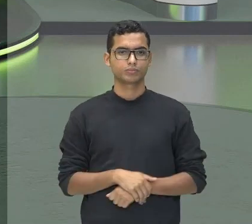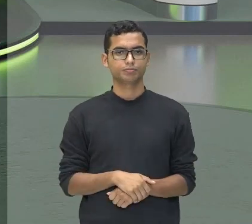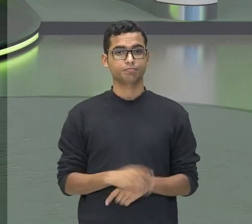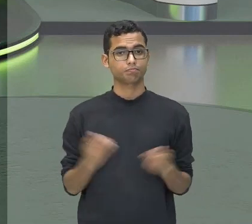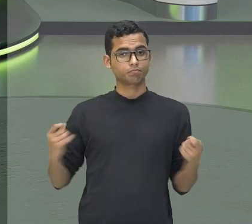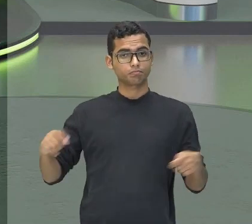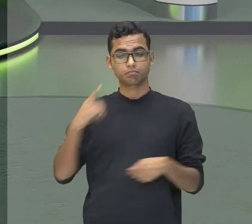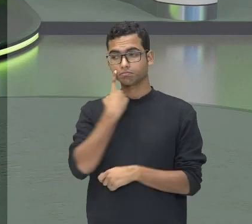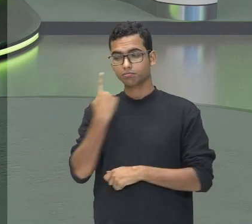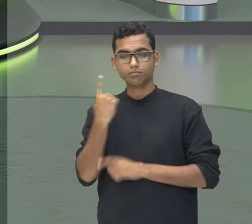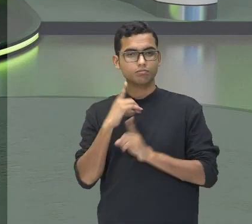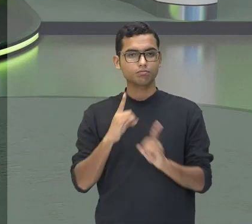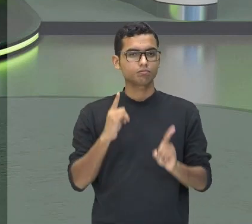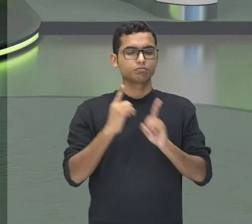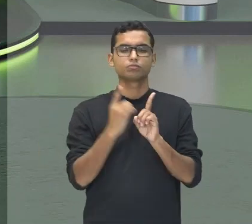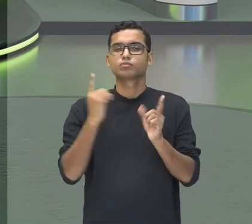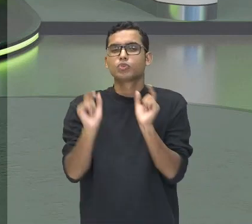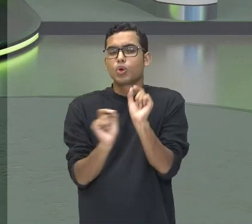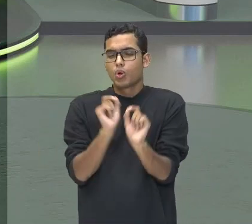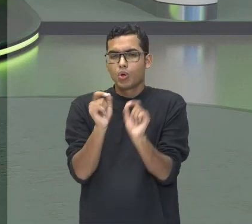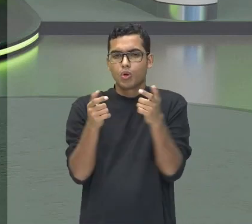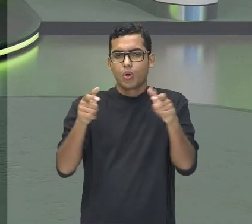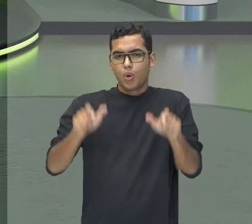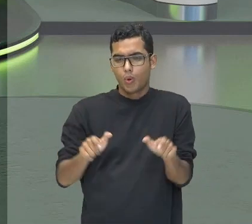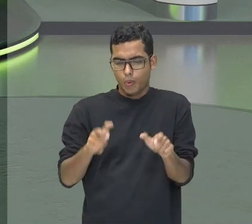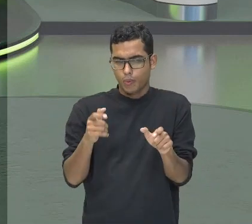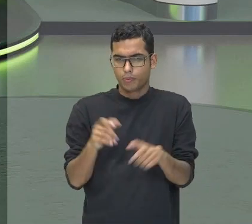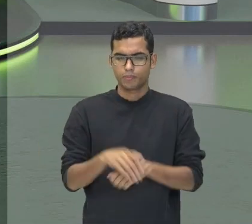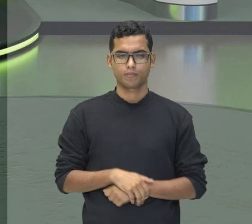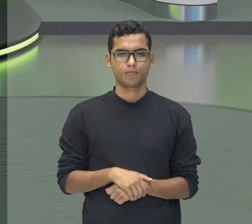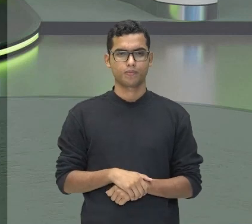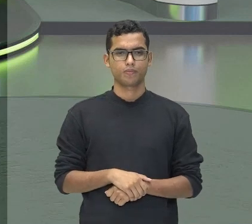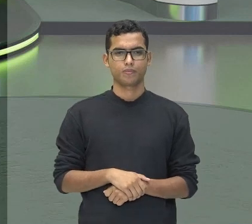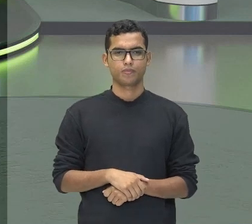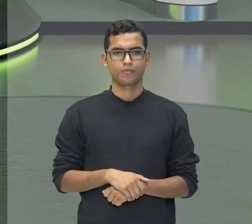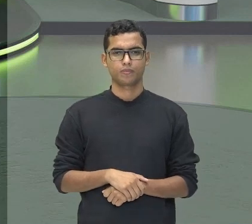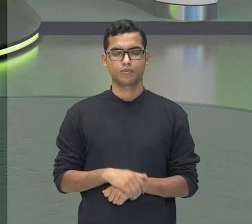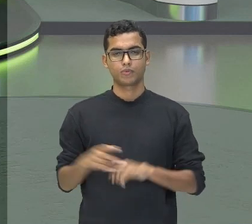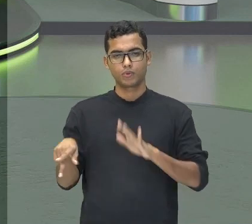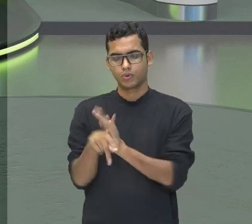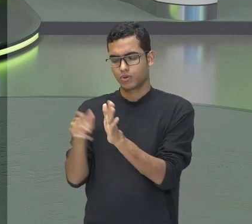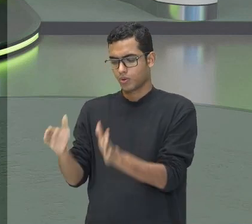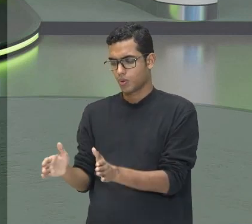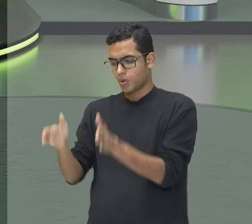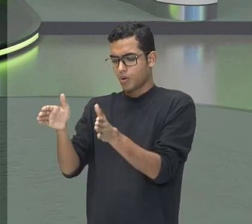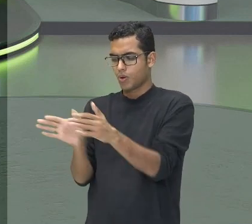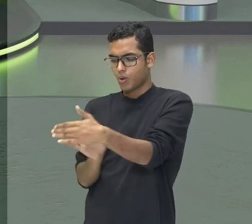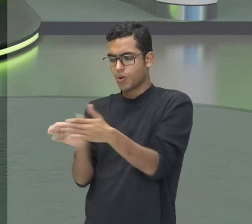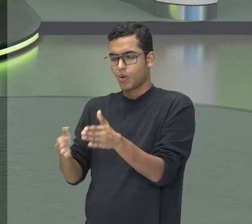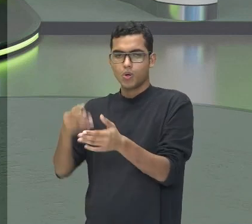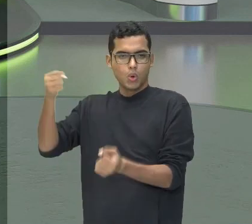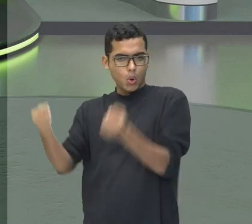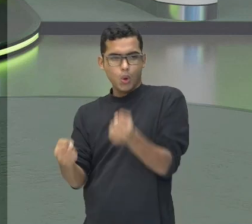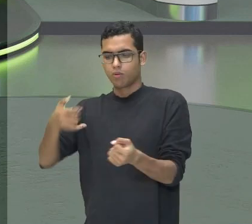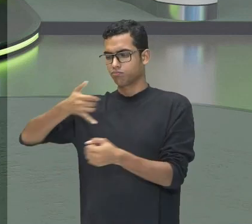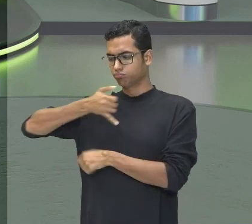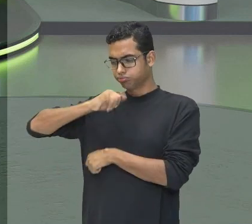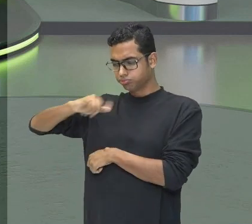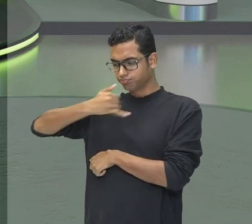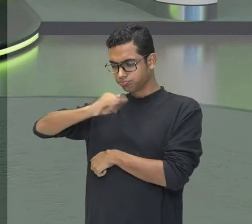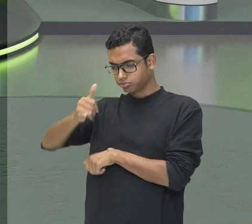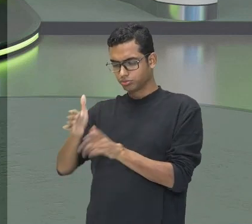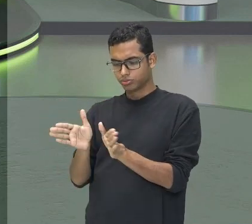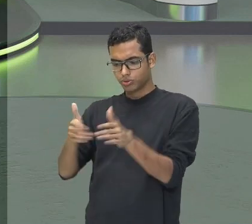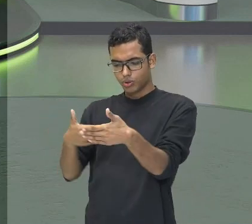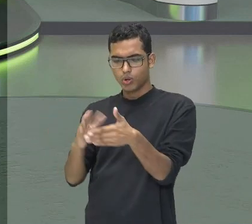Podemos encontrar os ácidos na bateria dos automóveis. E na bateria dos automóveis nós